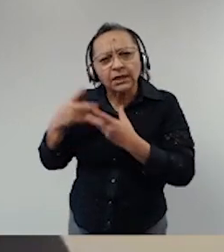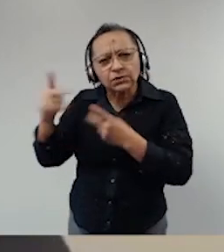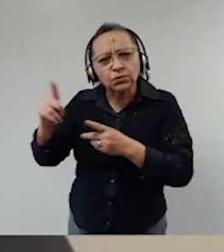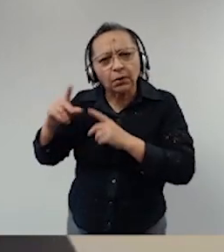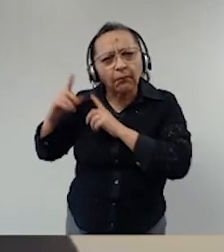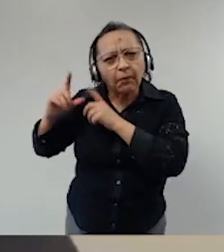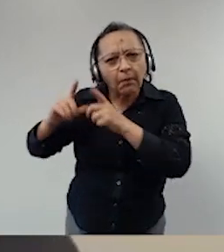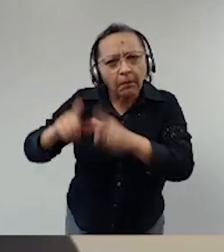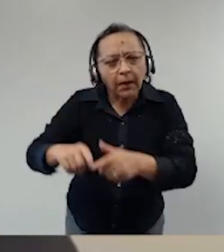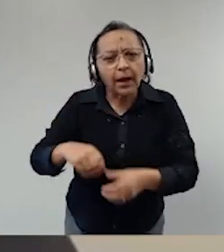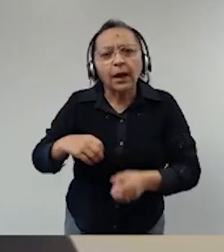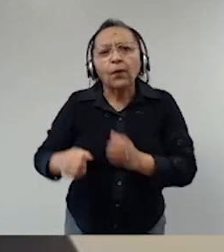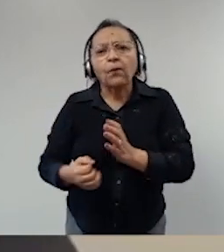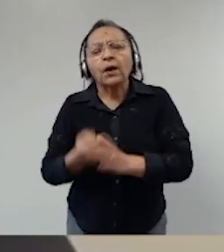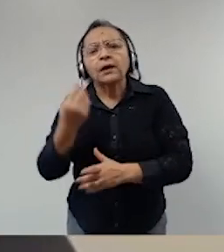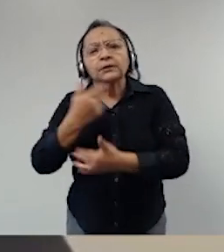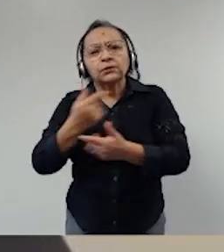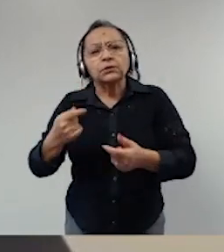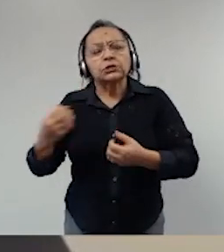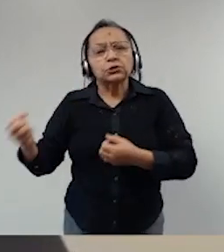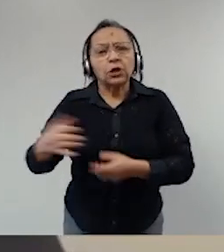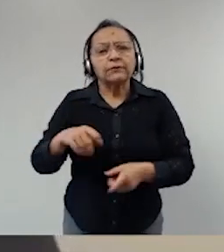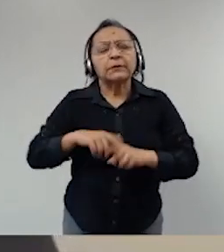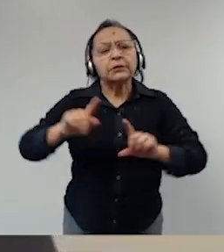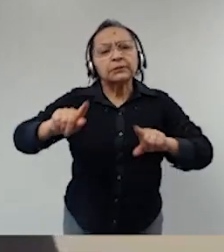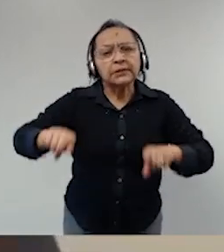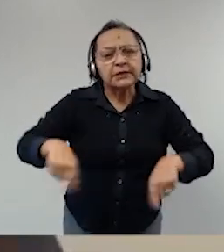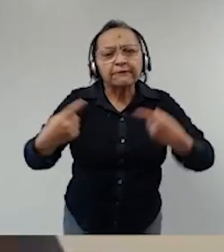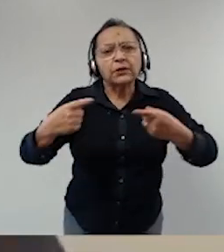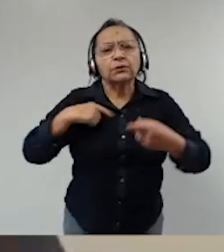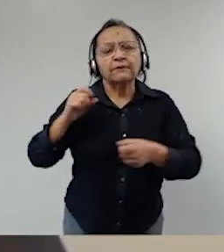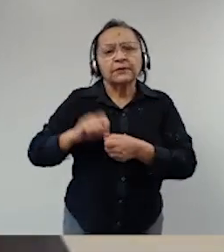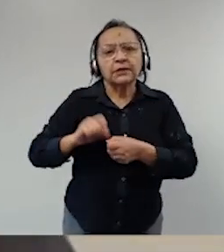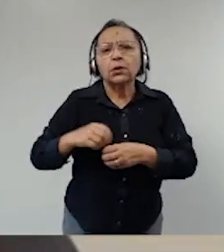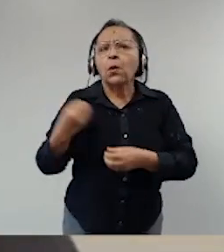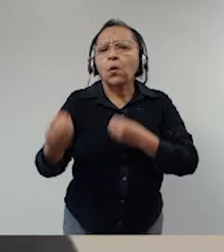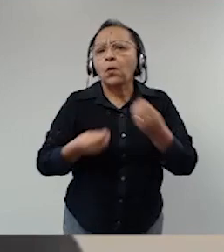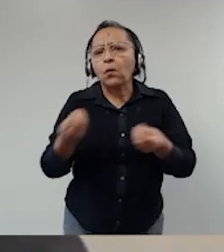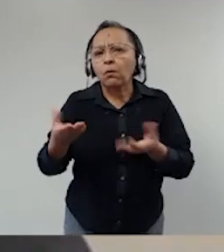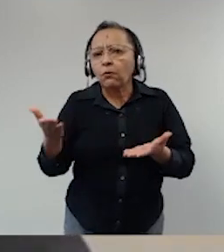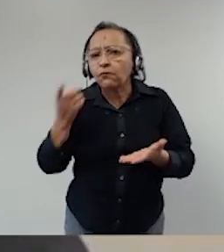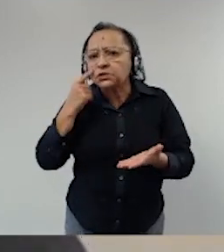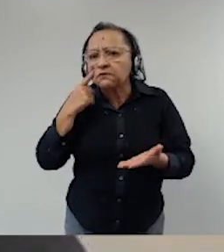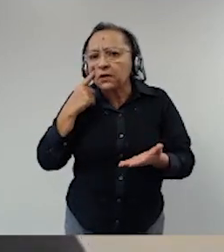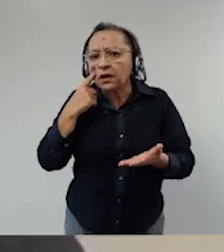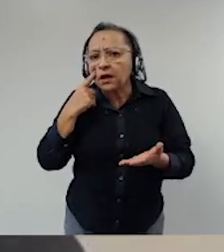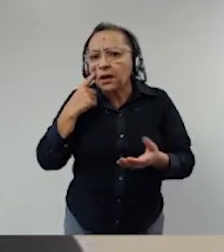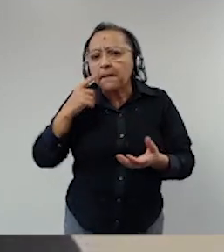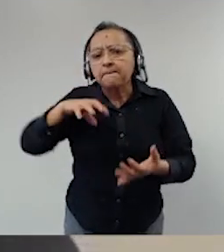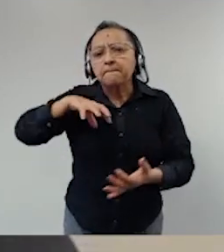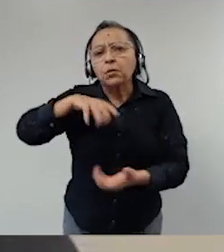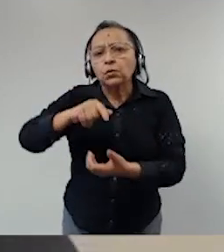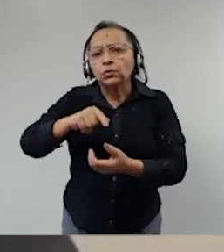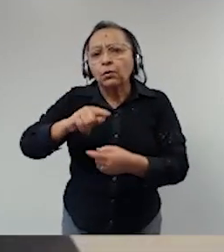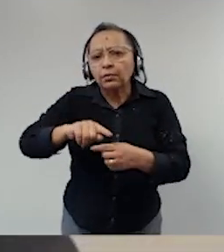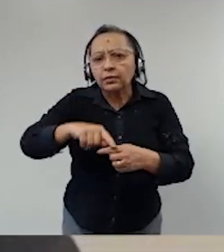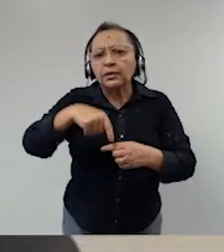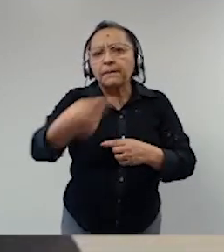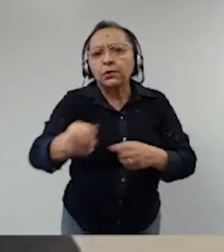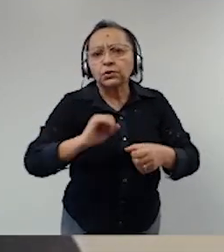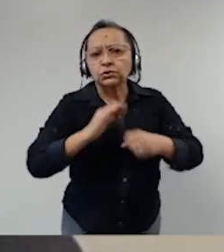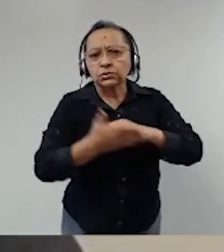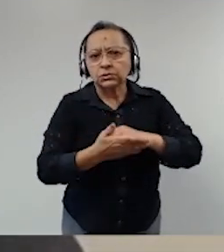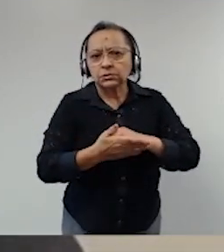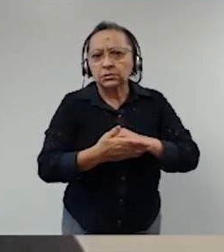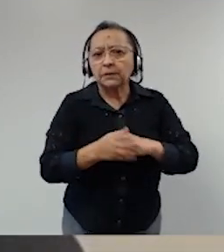conta a quantidade de projetos novos que a DFA tem feito, como é que vê o pós-Covid para a DFA e para o